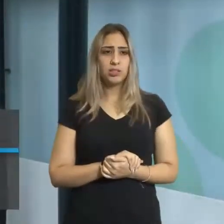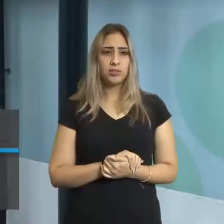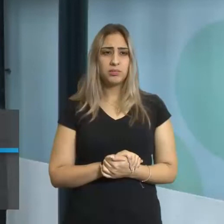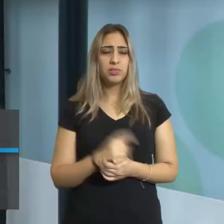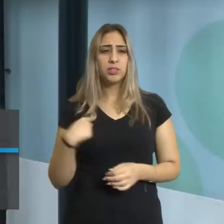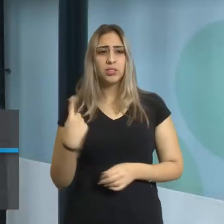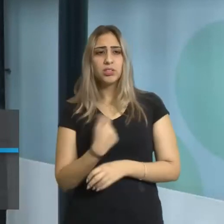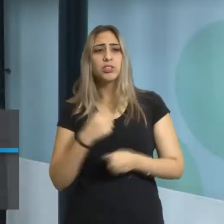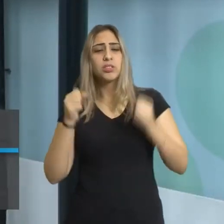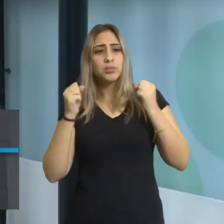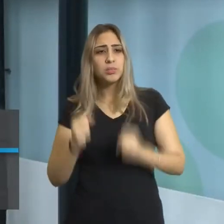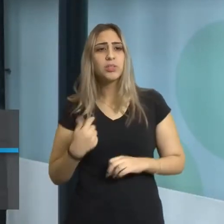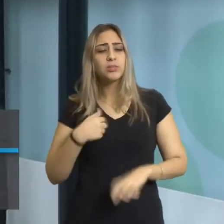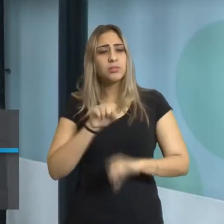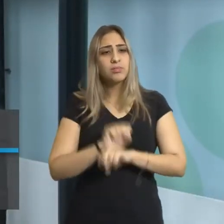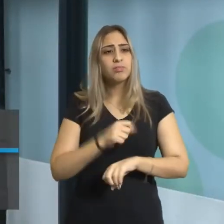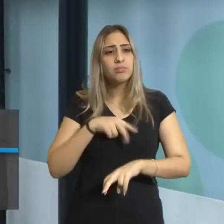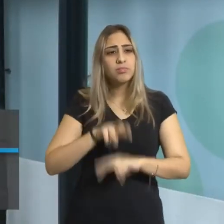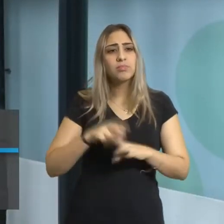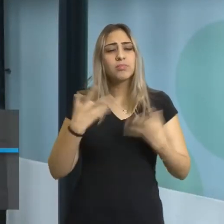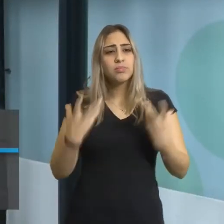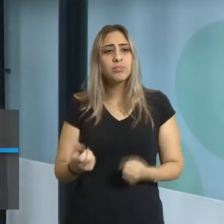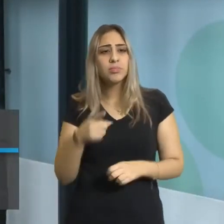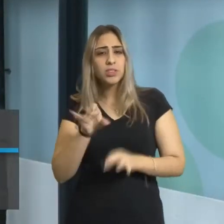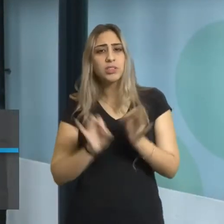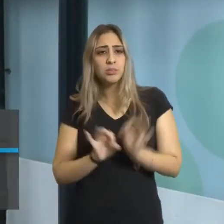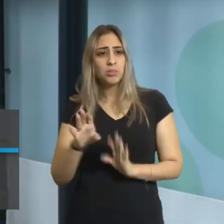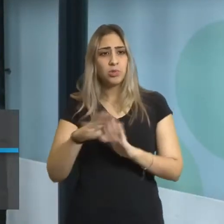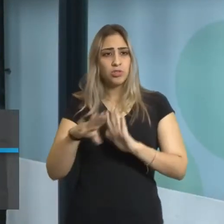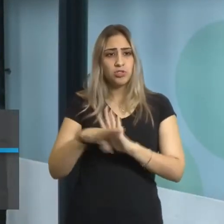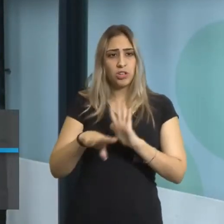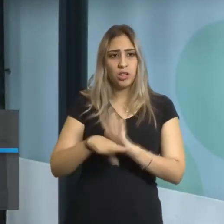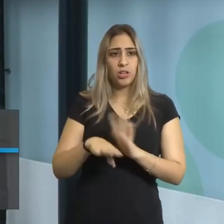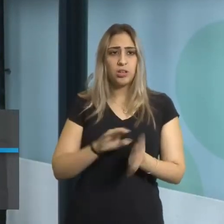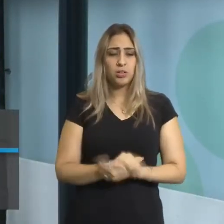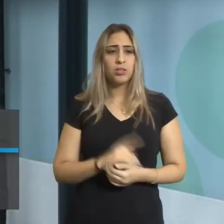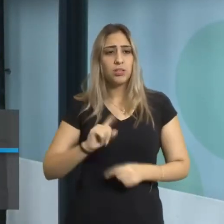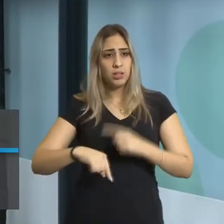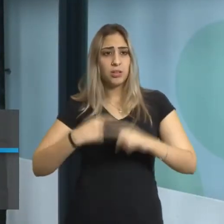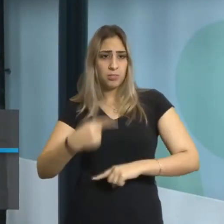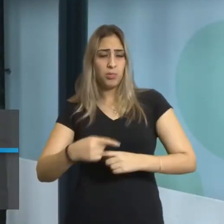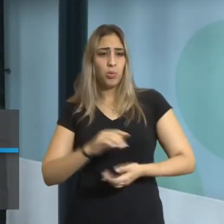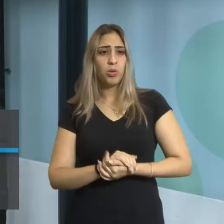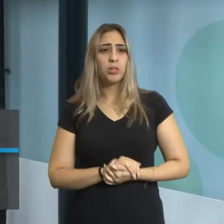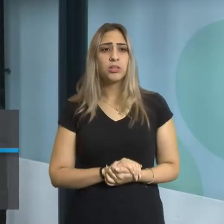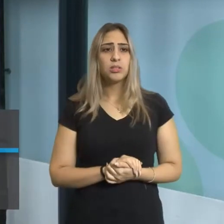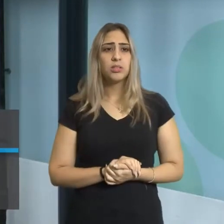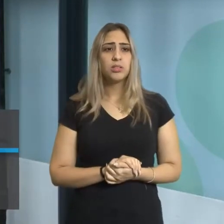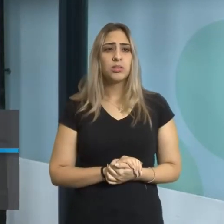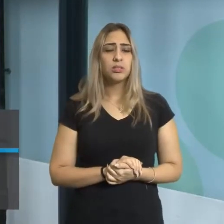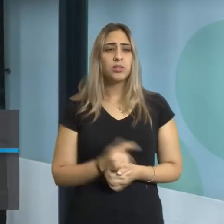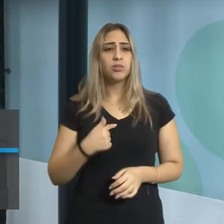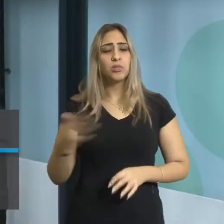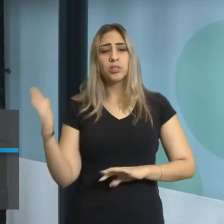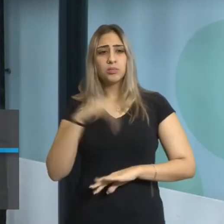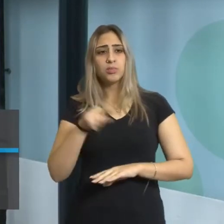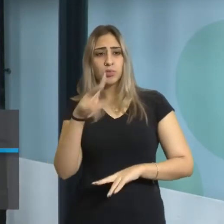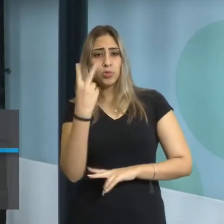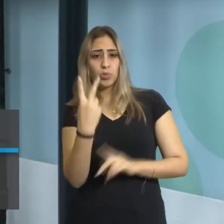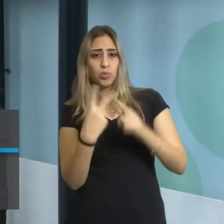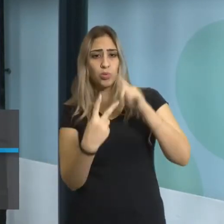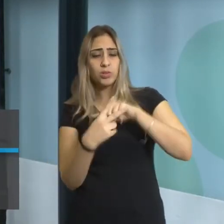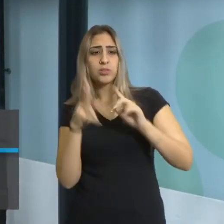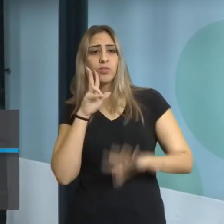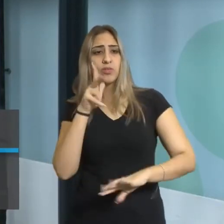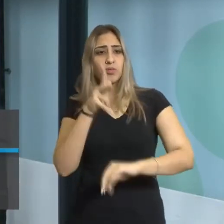a gente pode ir dissertar mais sobre sobre esse projetam depois eu vou trazer para vocês aí